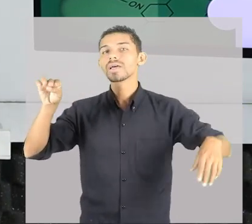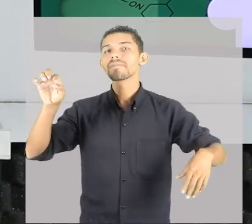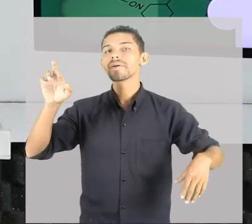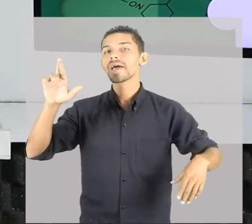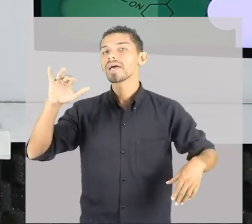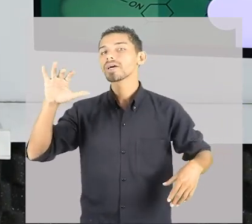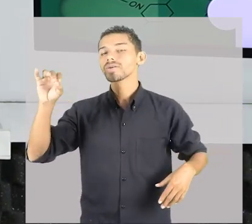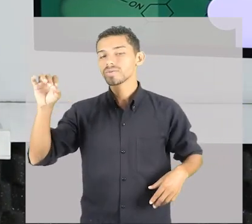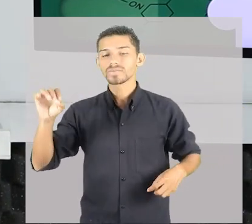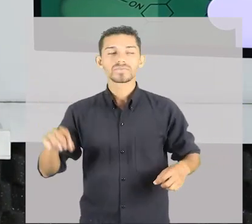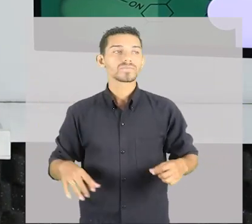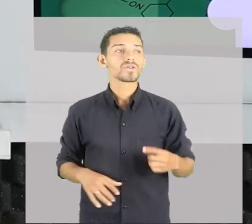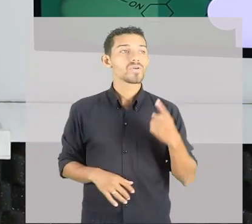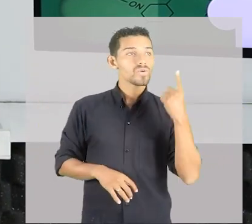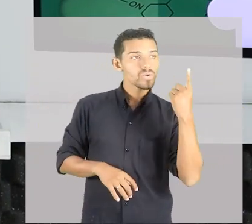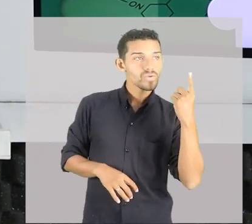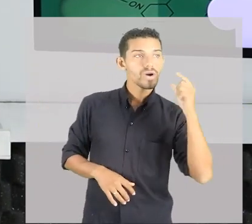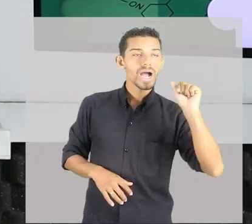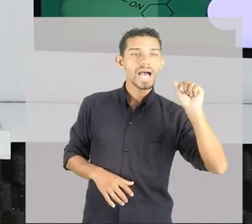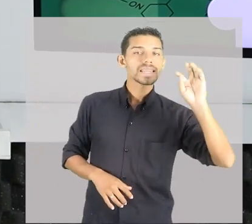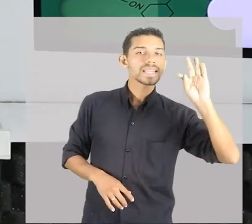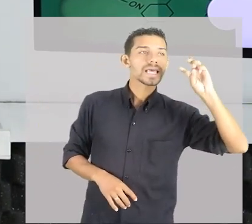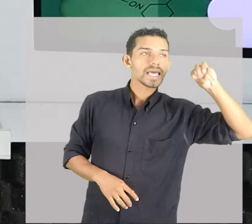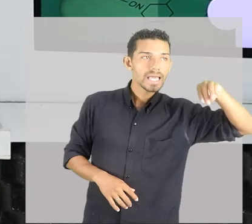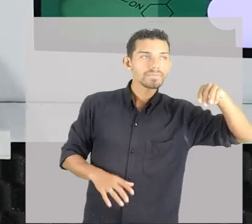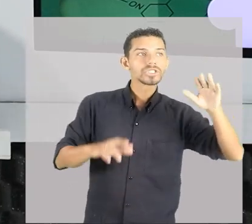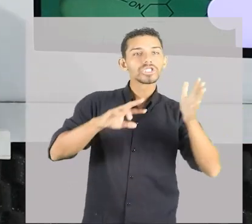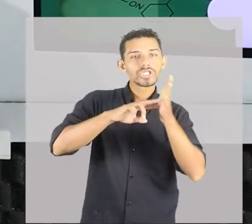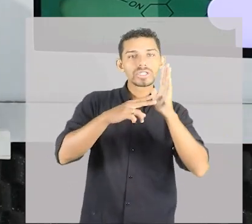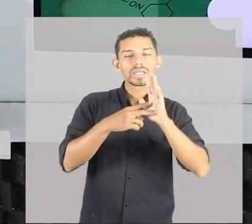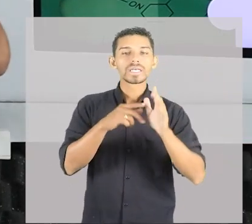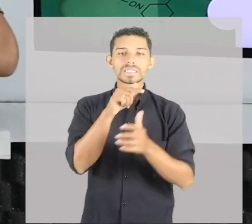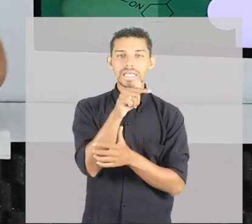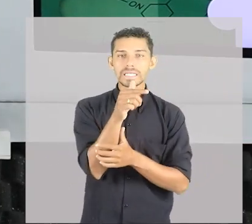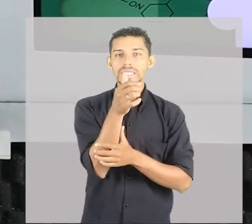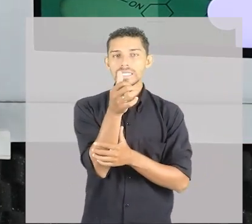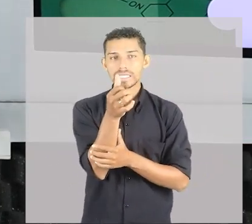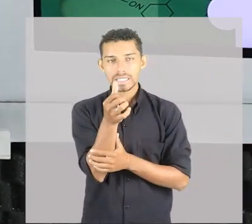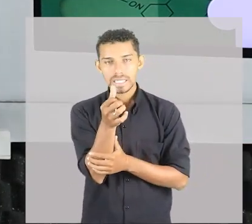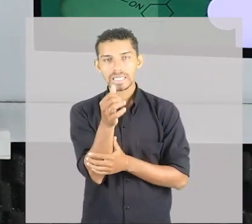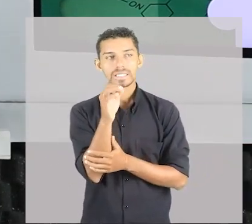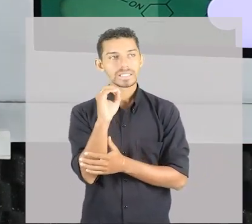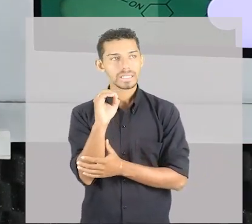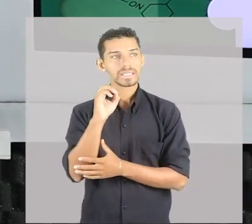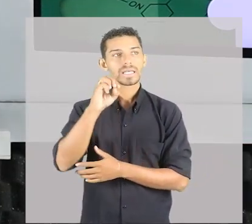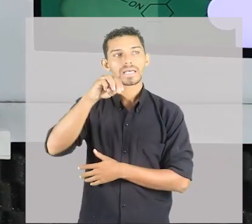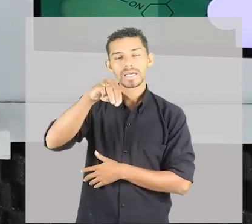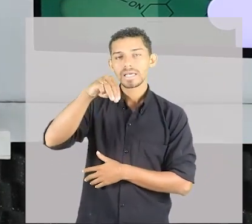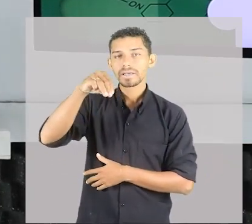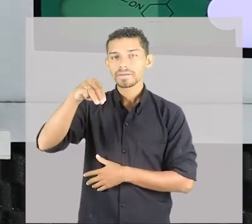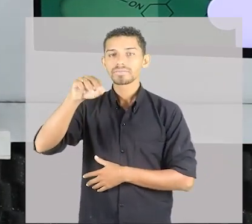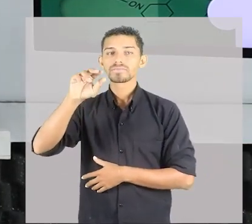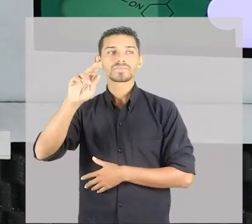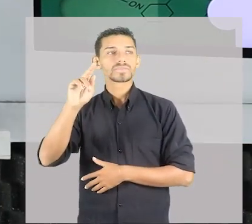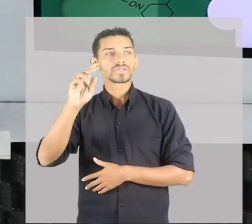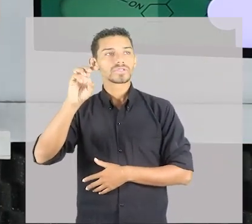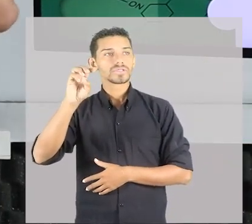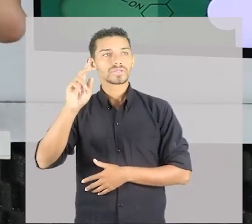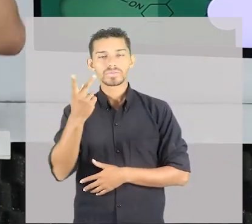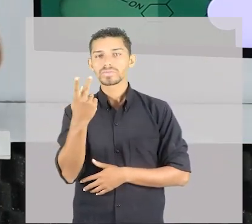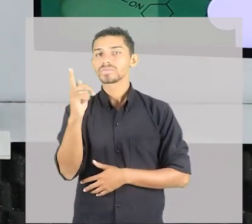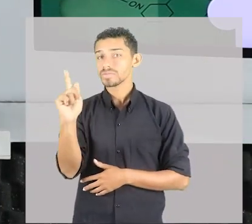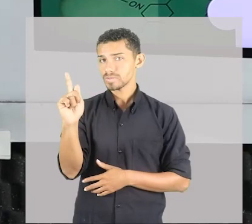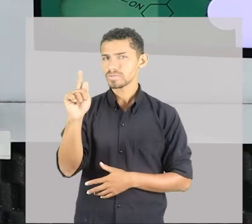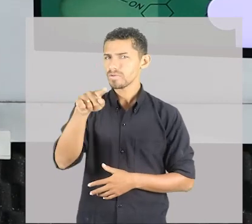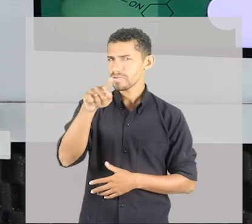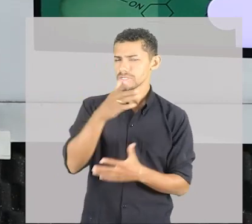usar 760 MM de Mercúrio é uma relação que eu vou usar muito aqui tá E você também no